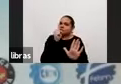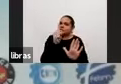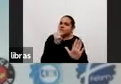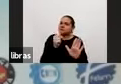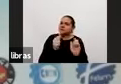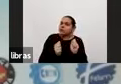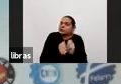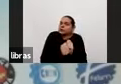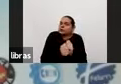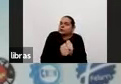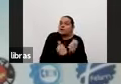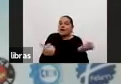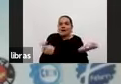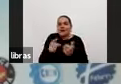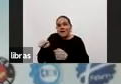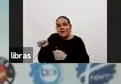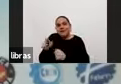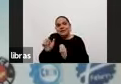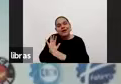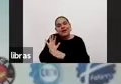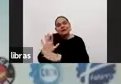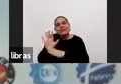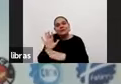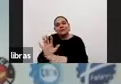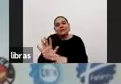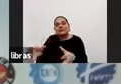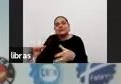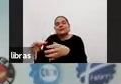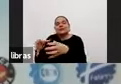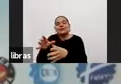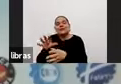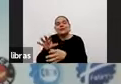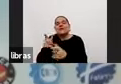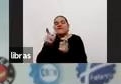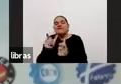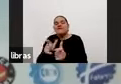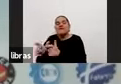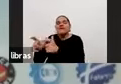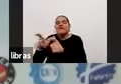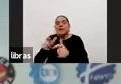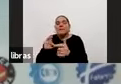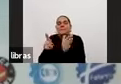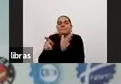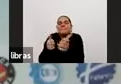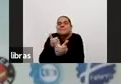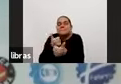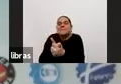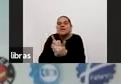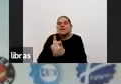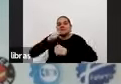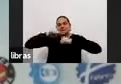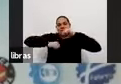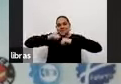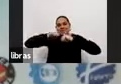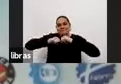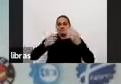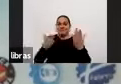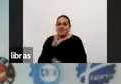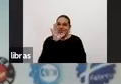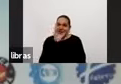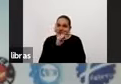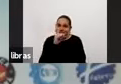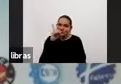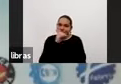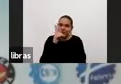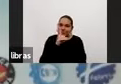estão ajudando instituições do entorno da fábrica. E esse final de semana agora foi ali na região